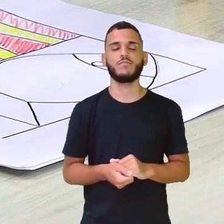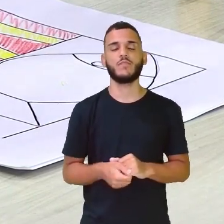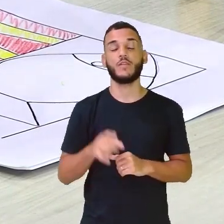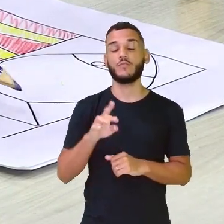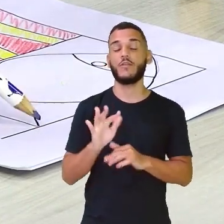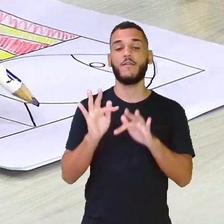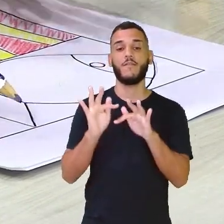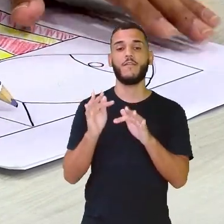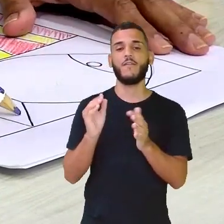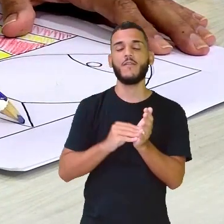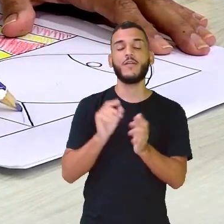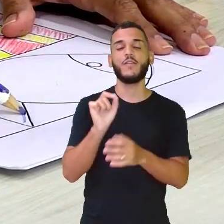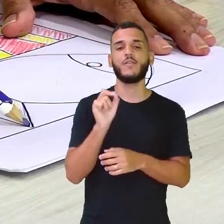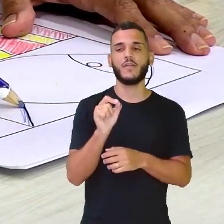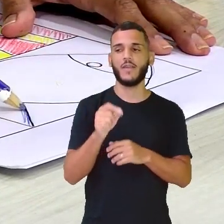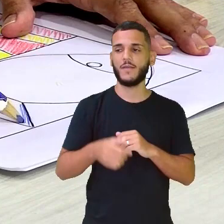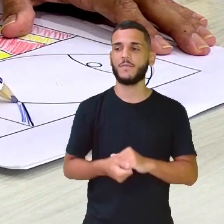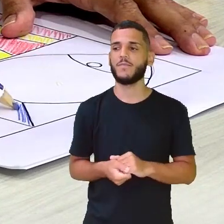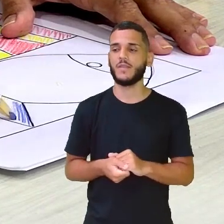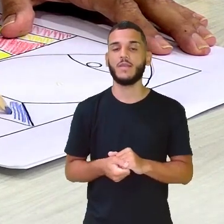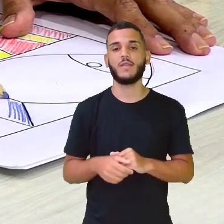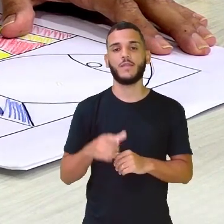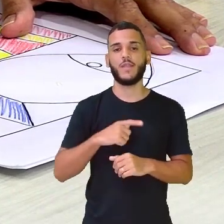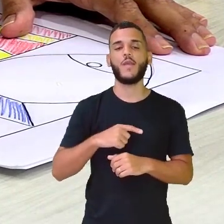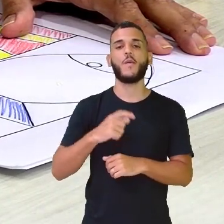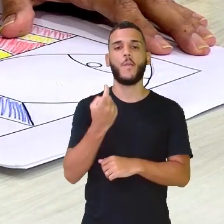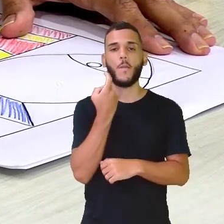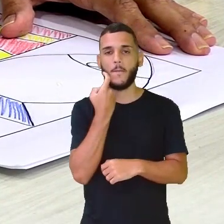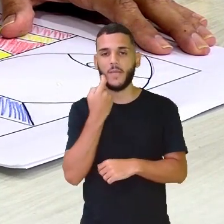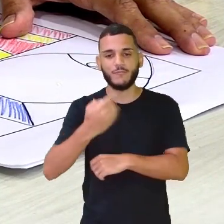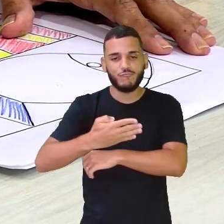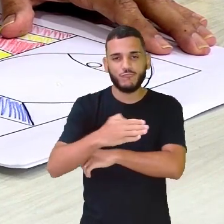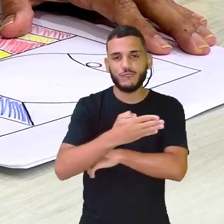o peixinho. O peixe ele fez a cauda azul